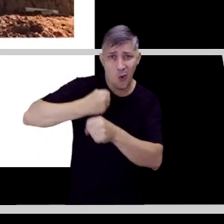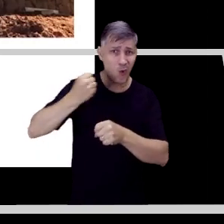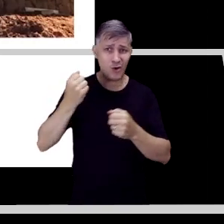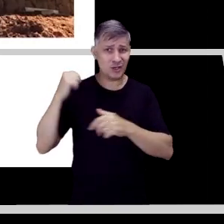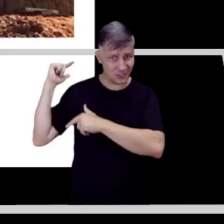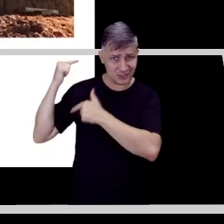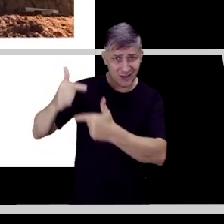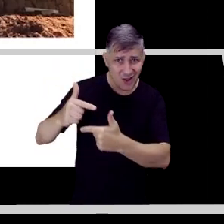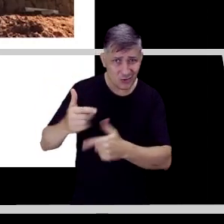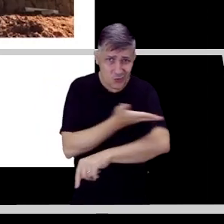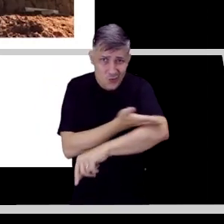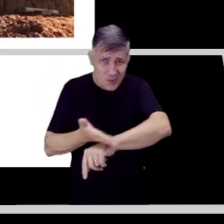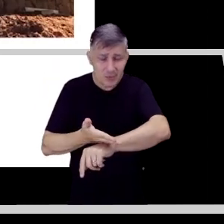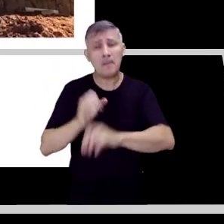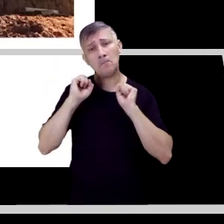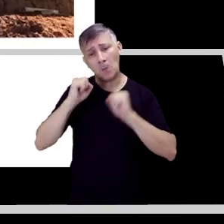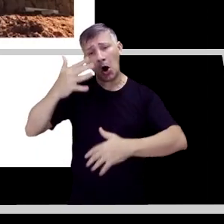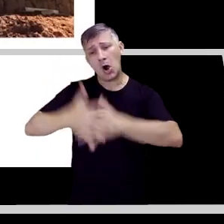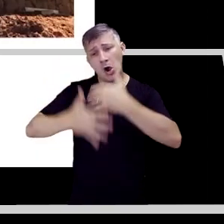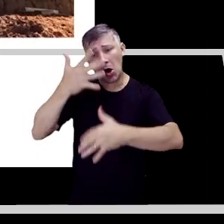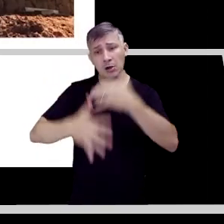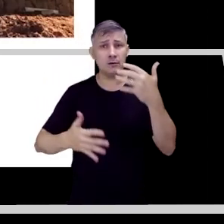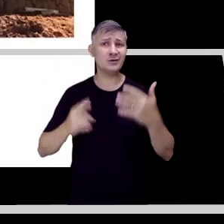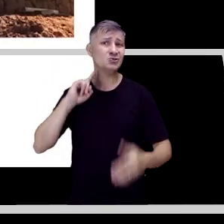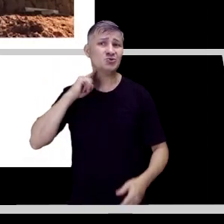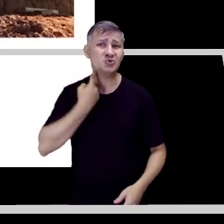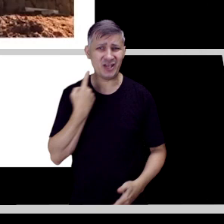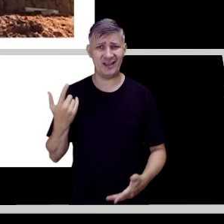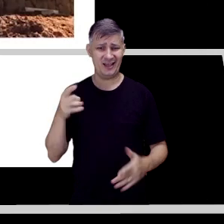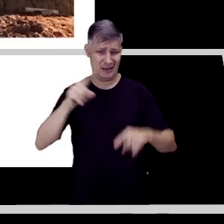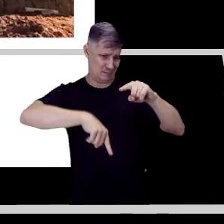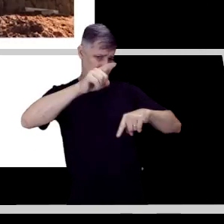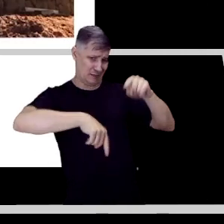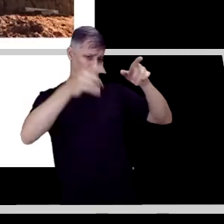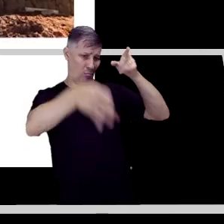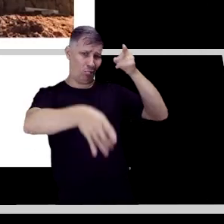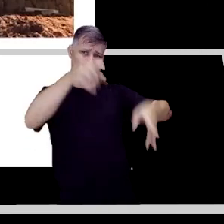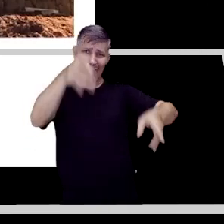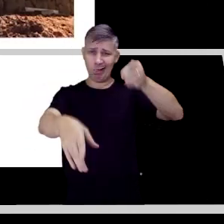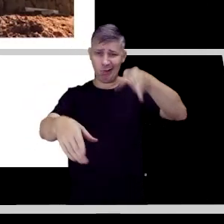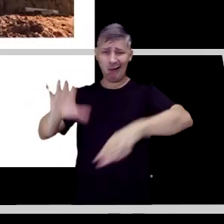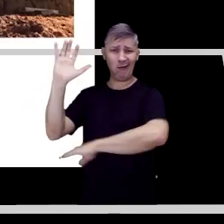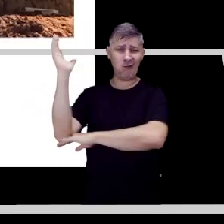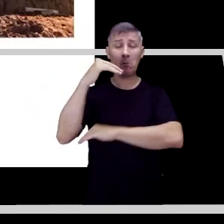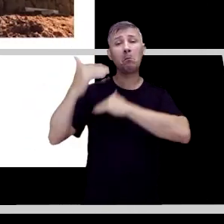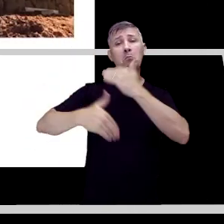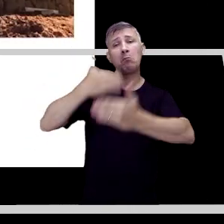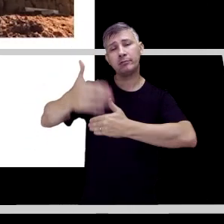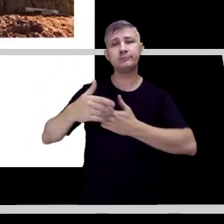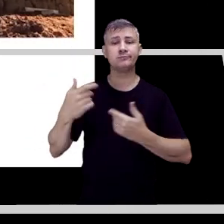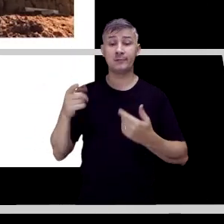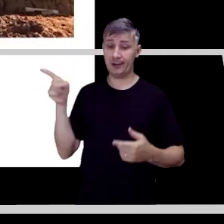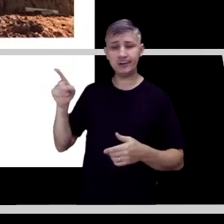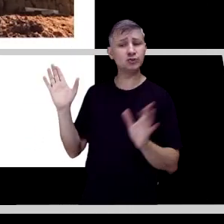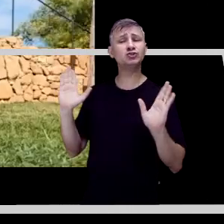problemas da obra, da construção tradicional, ela pode acarretar em sujeira, em danos assim a paisagens